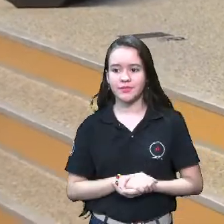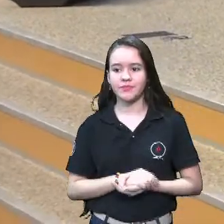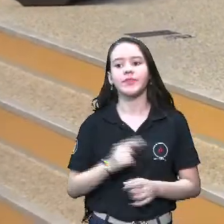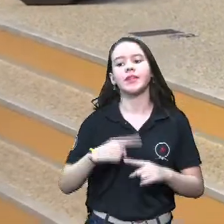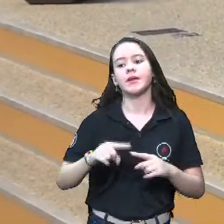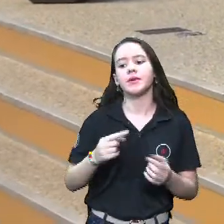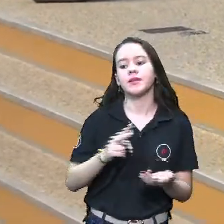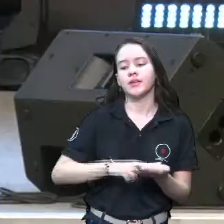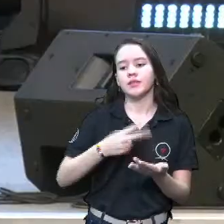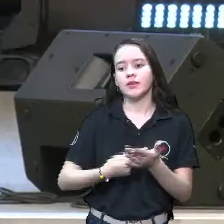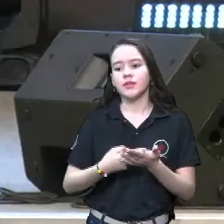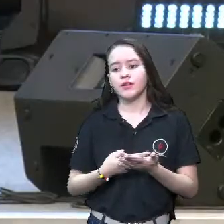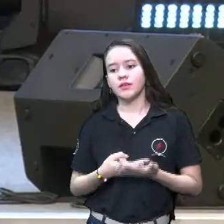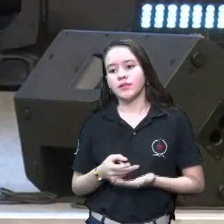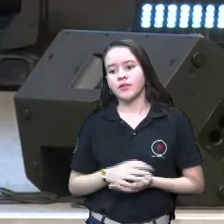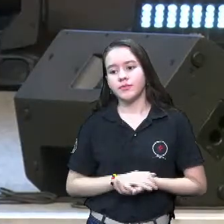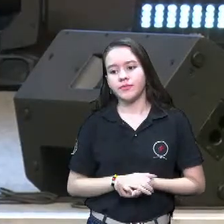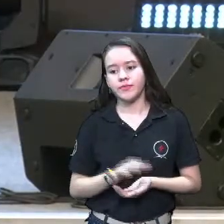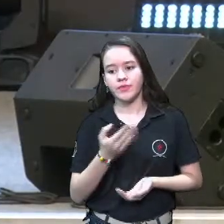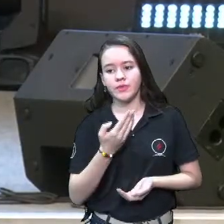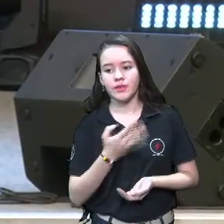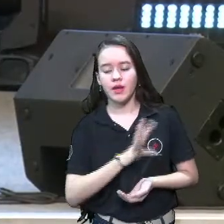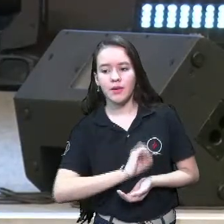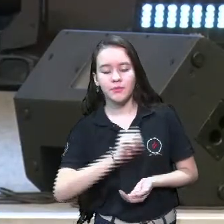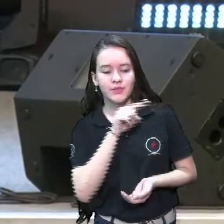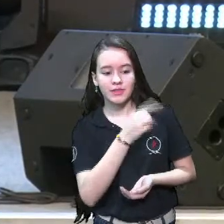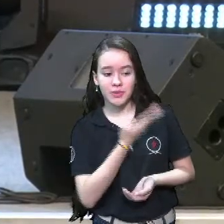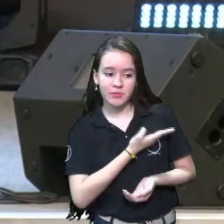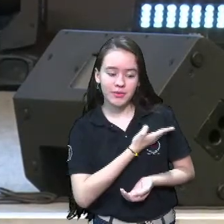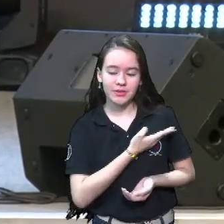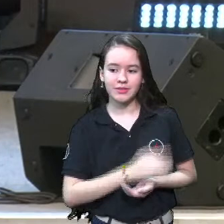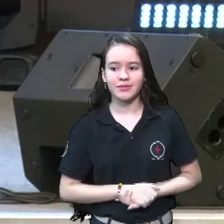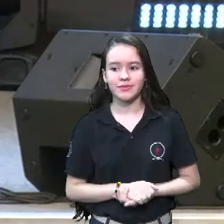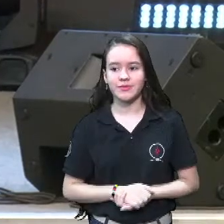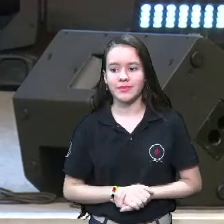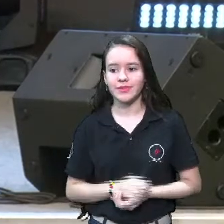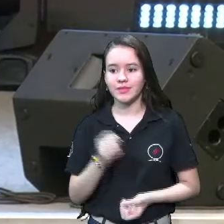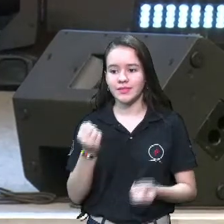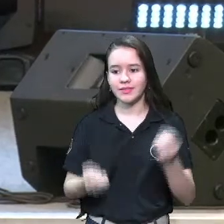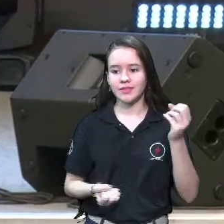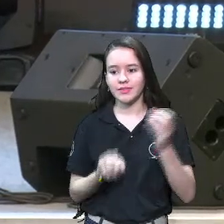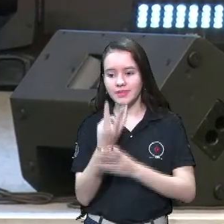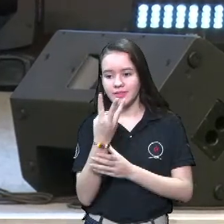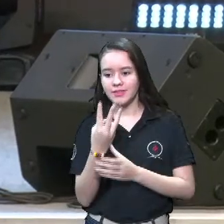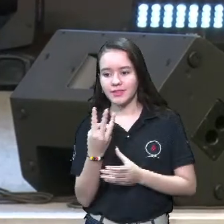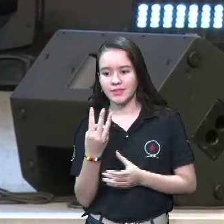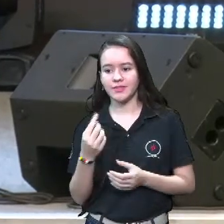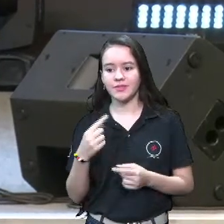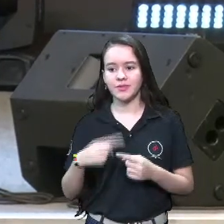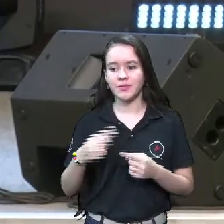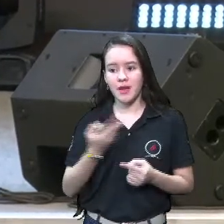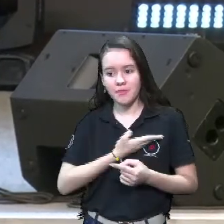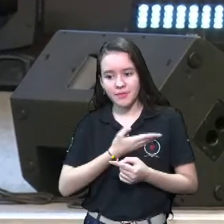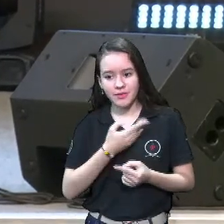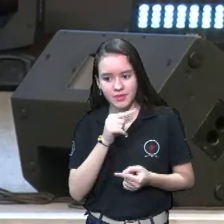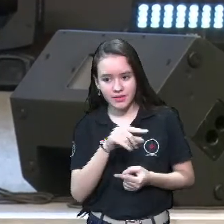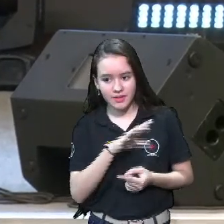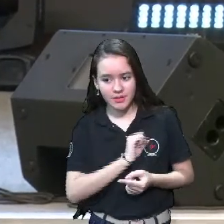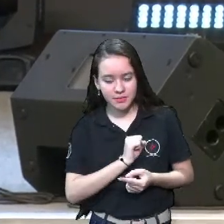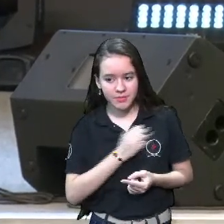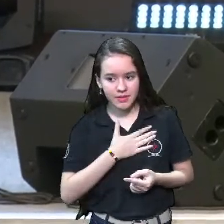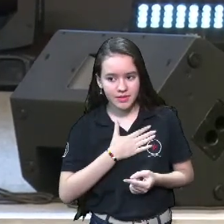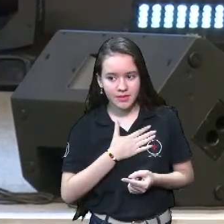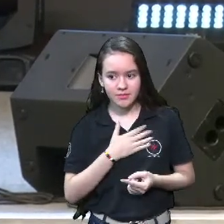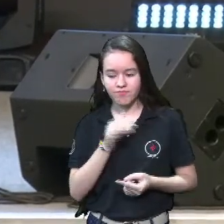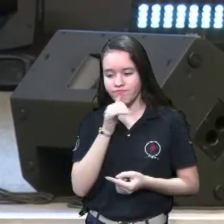eu te amo como um amigo. Só que quando chega na terceira vez, e é três vezes que Jesus pergunta, ele fala: e aí, você me ama como um amigo então? E ele se entristece e